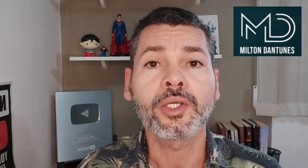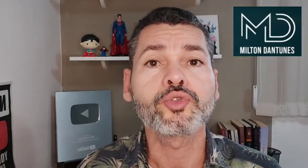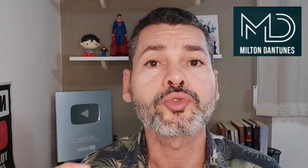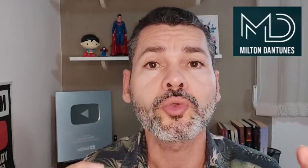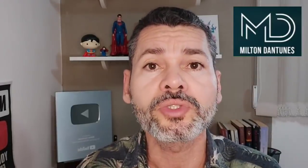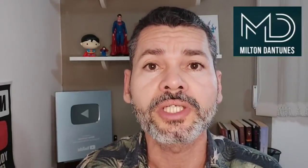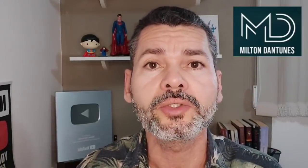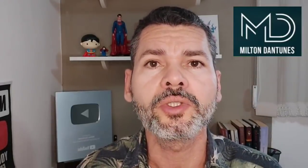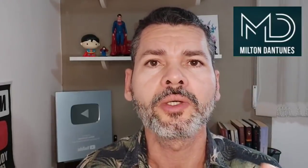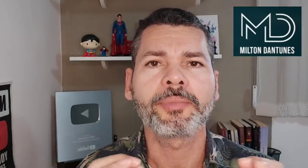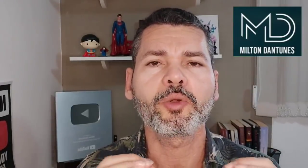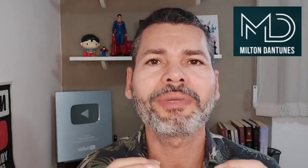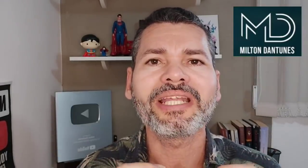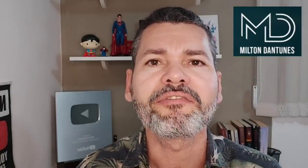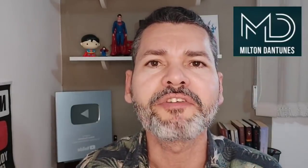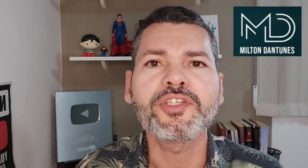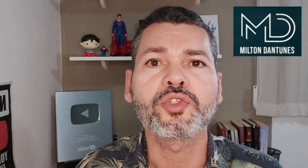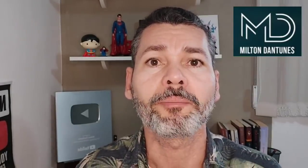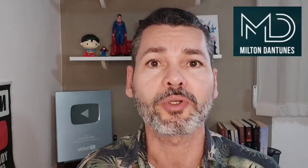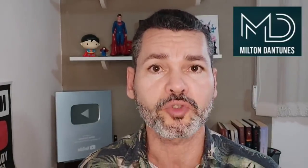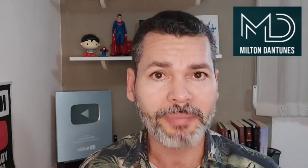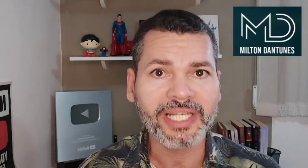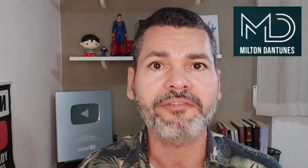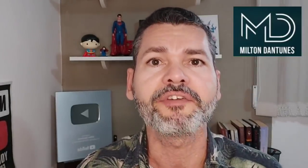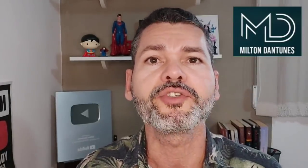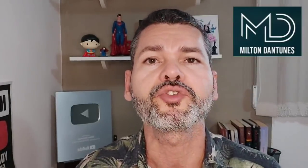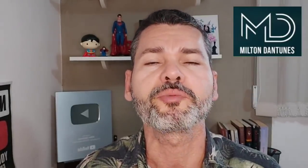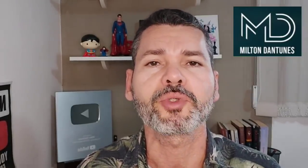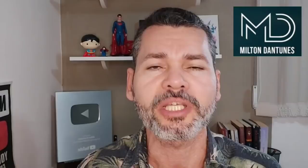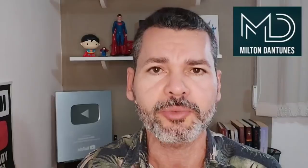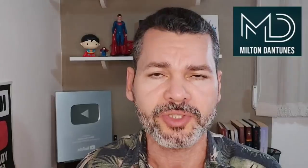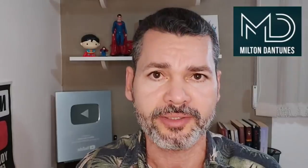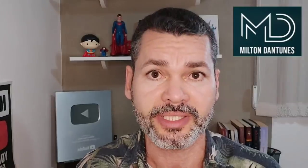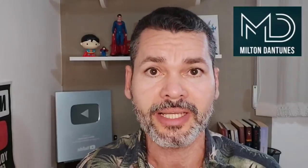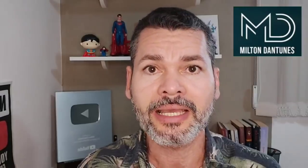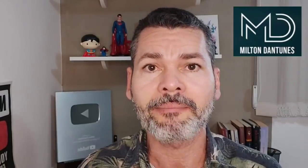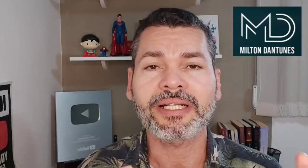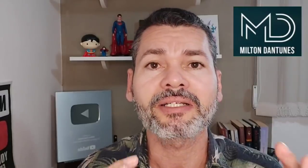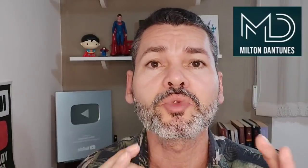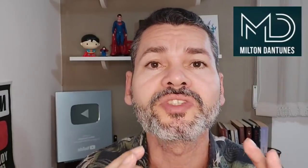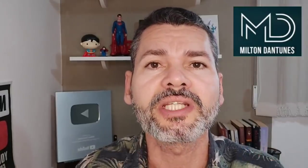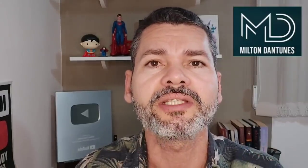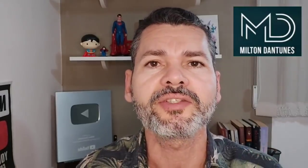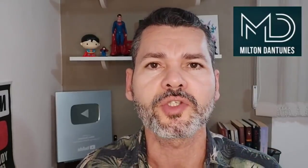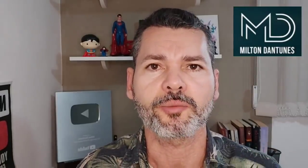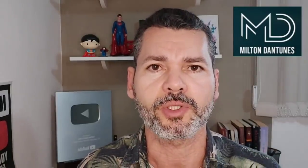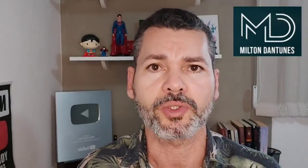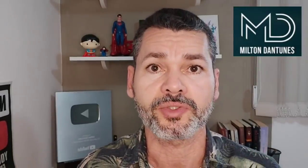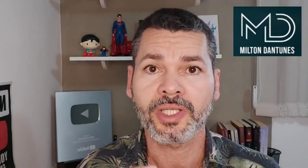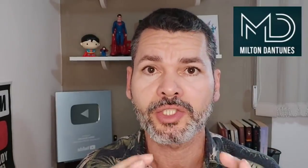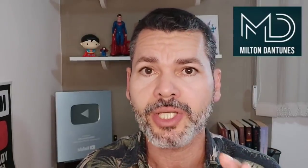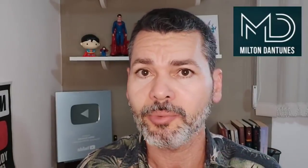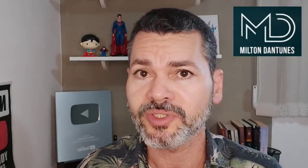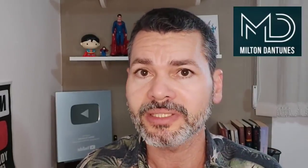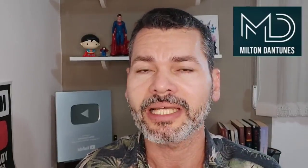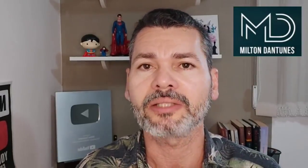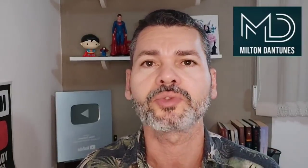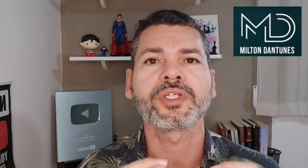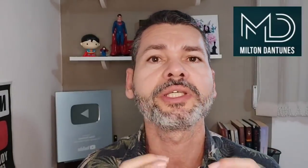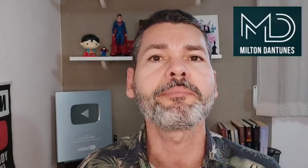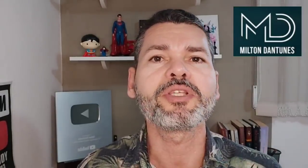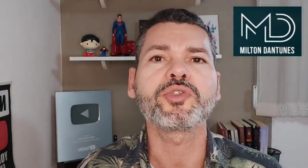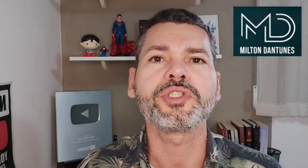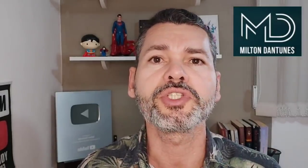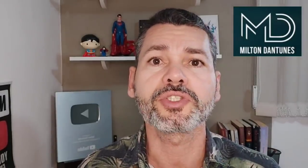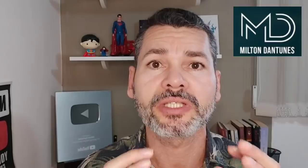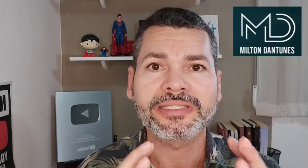coisa. Estou lutando pelo benefício, pelos benefícios que podemos trazer para os 35 milhões de aposentados